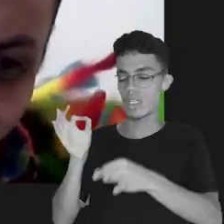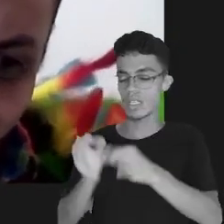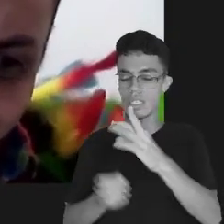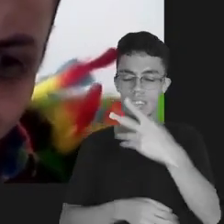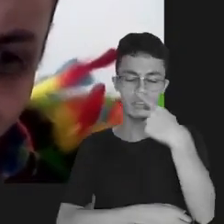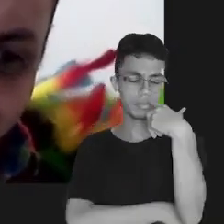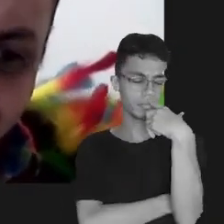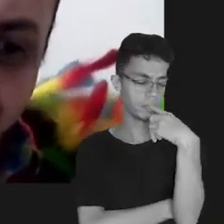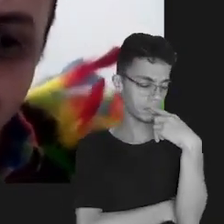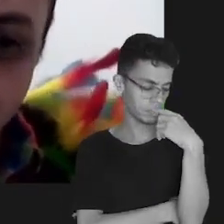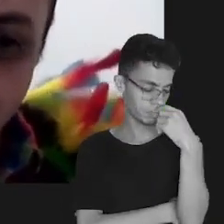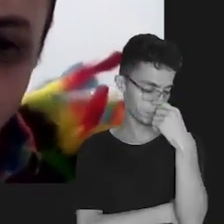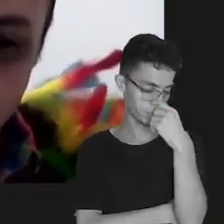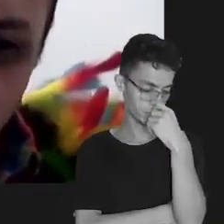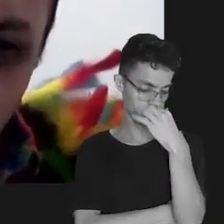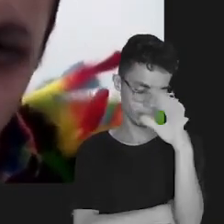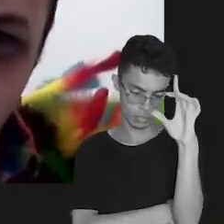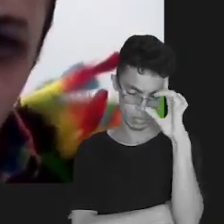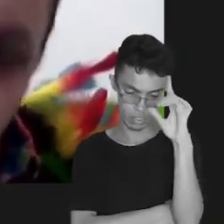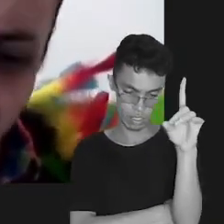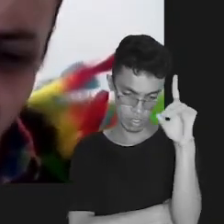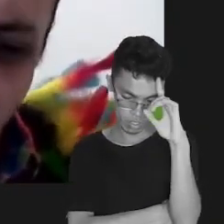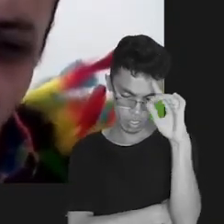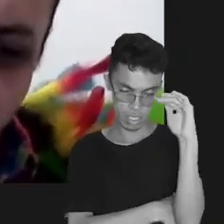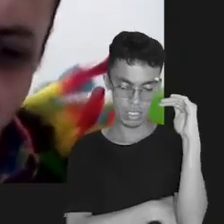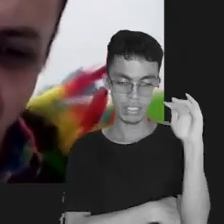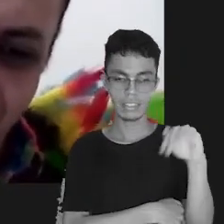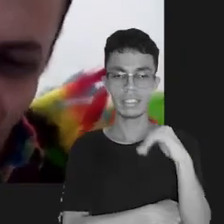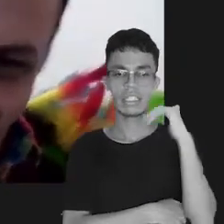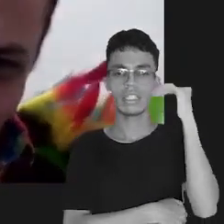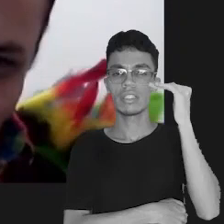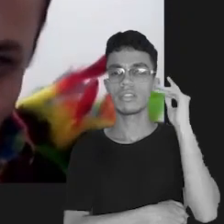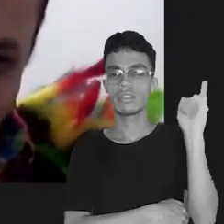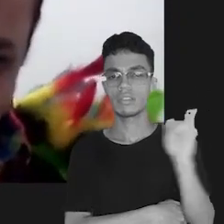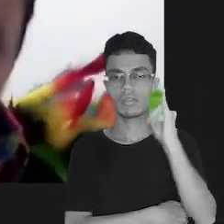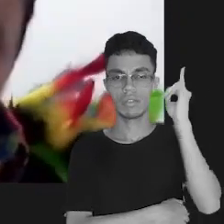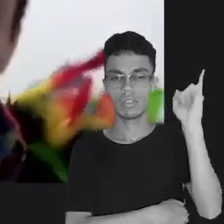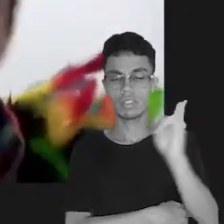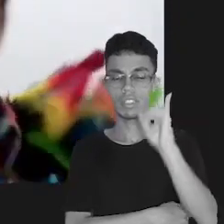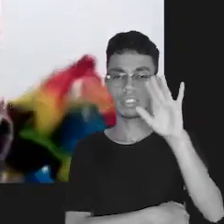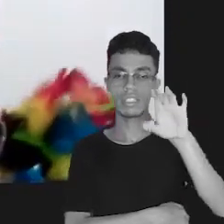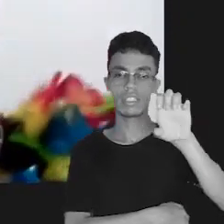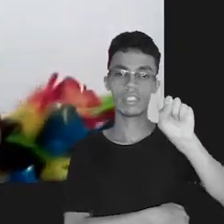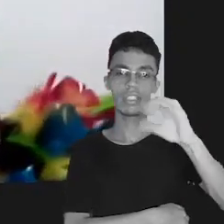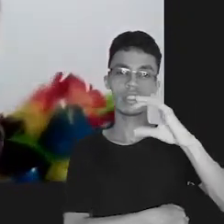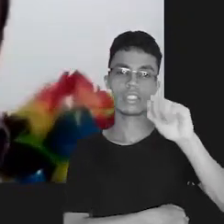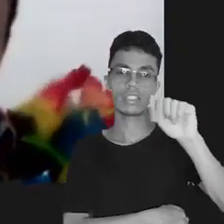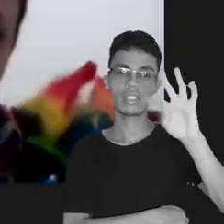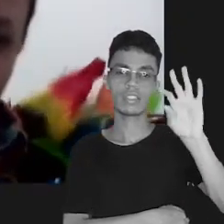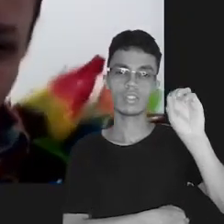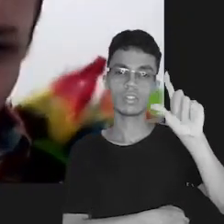mesmo. Dia a dia cresce a importância da escatologia.